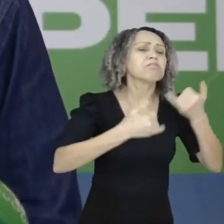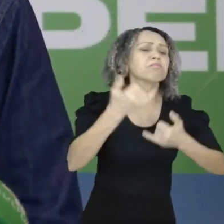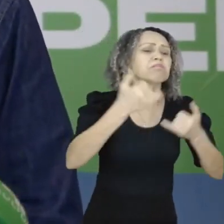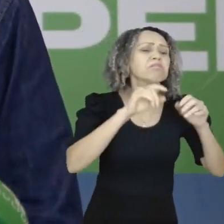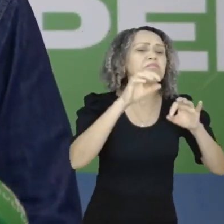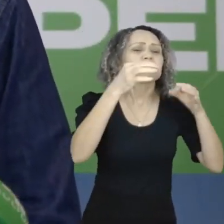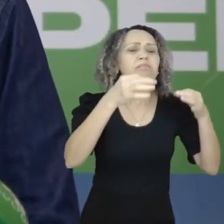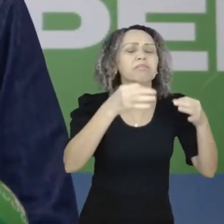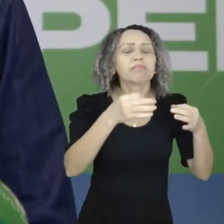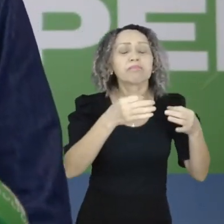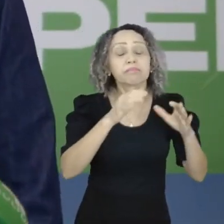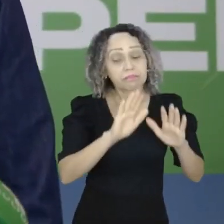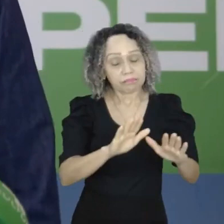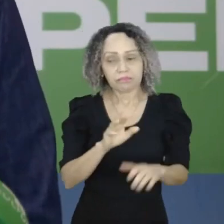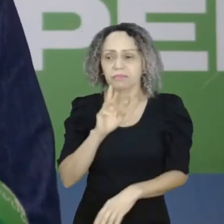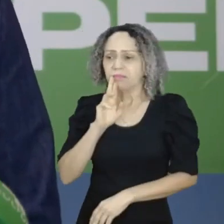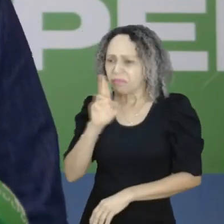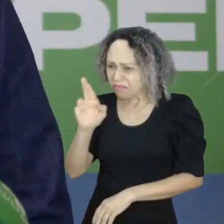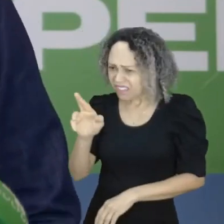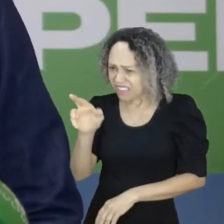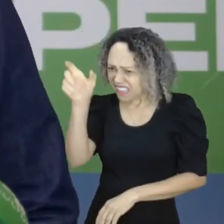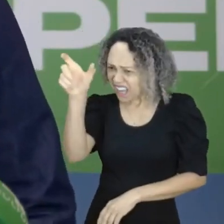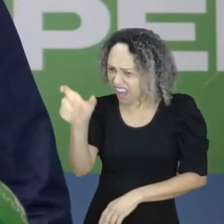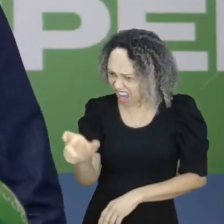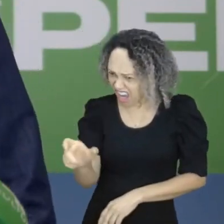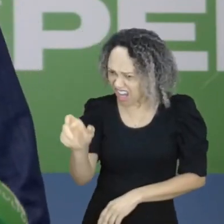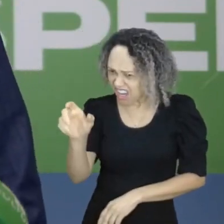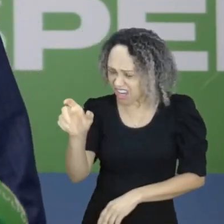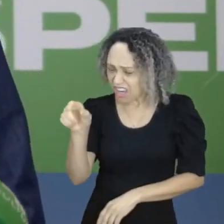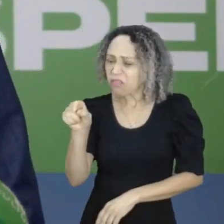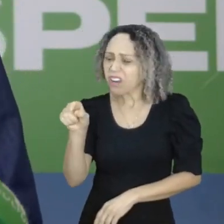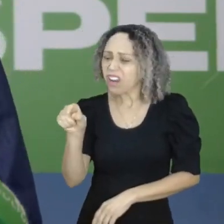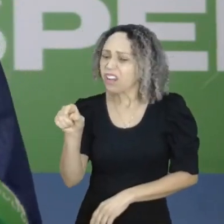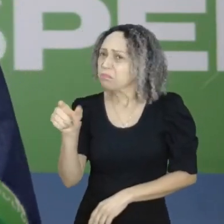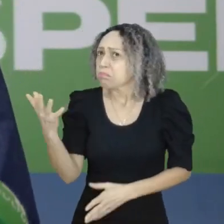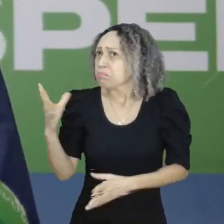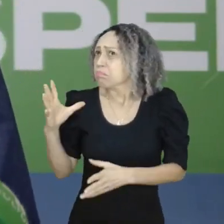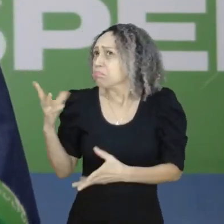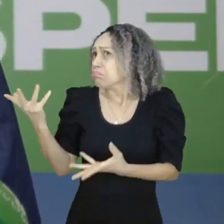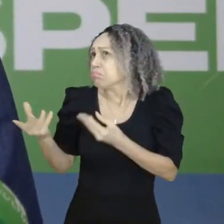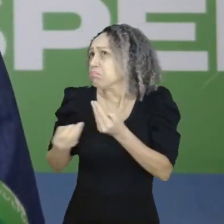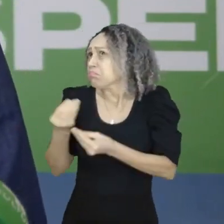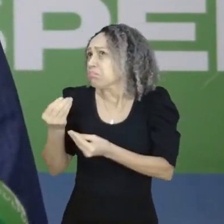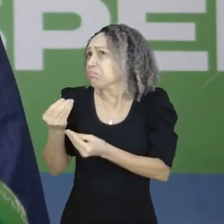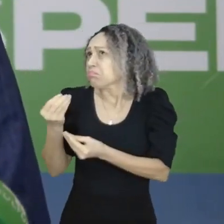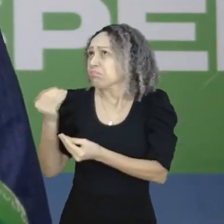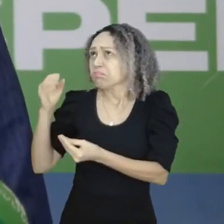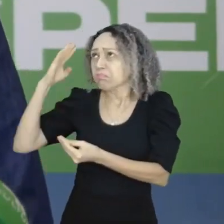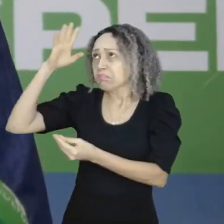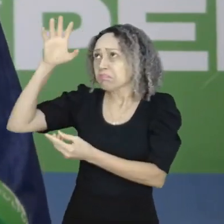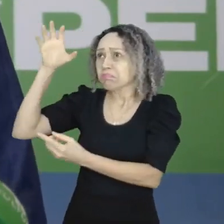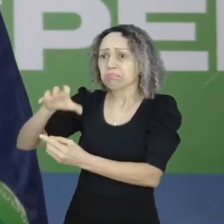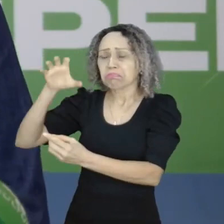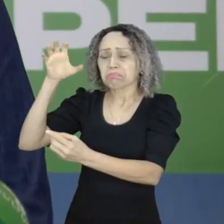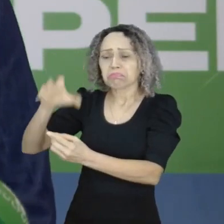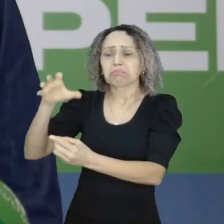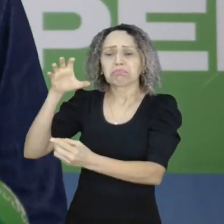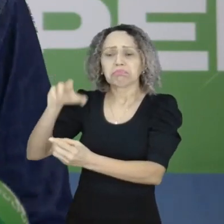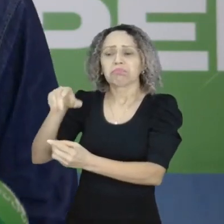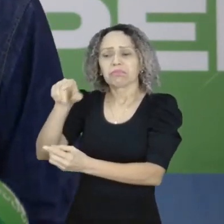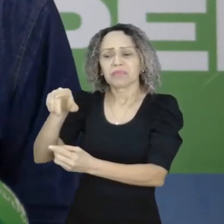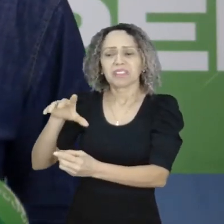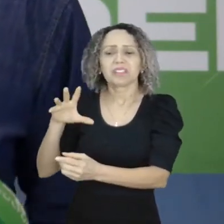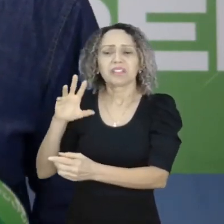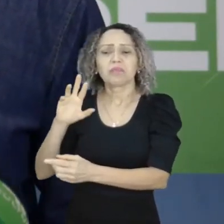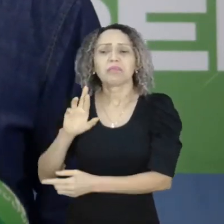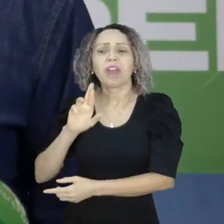Bolsonaro. Ele é o resultado de tudo que é plantado nesse país, ele é resultado de um momento de